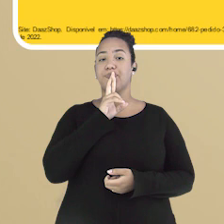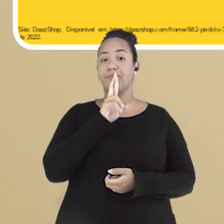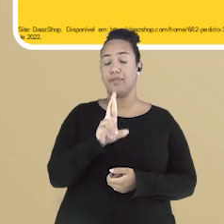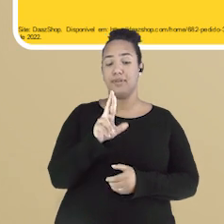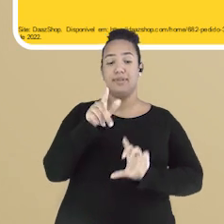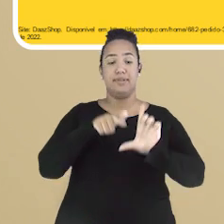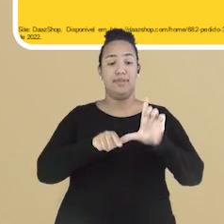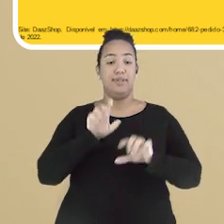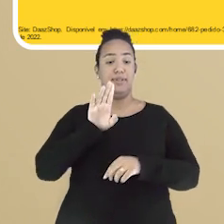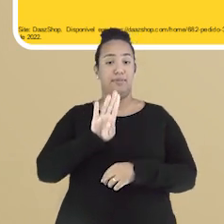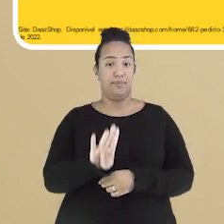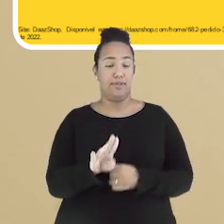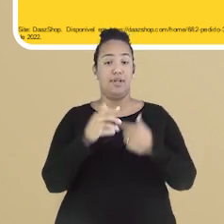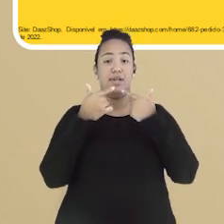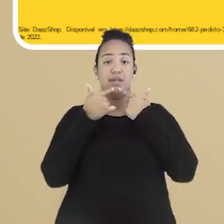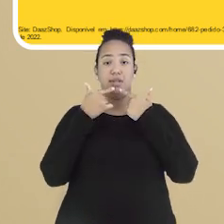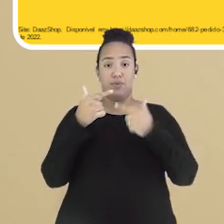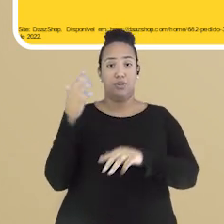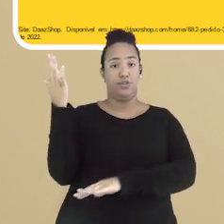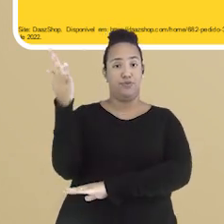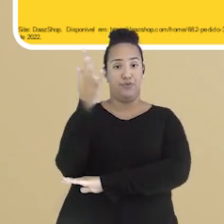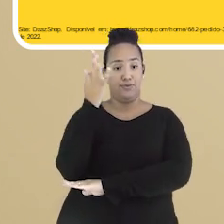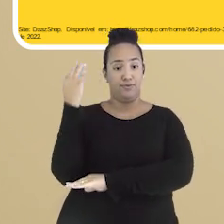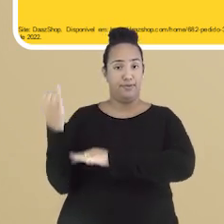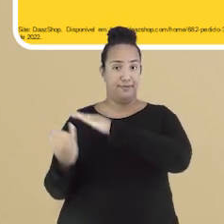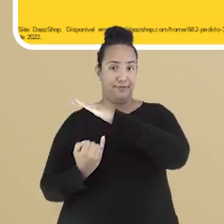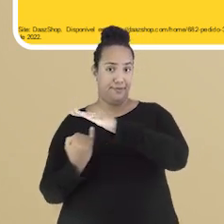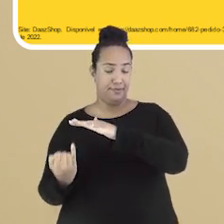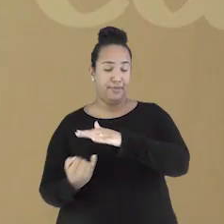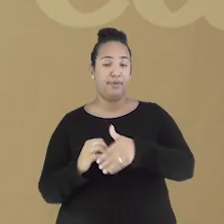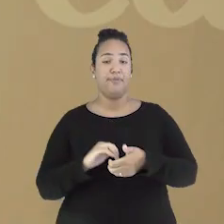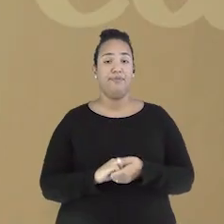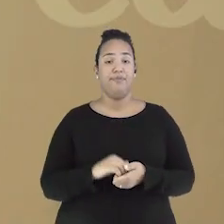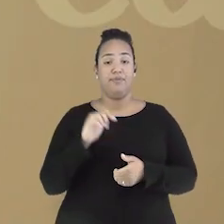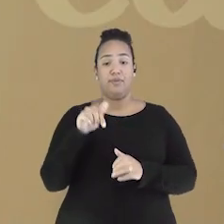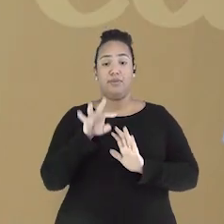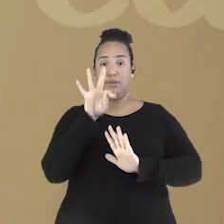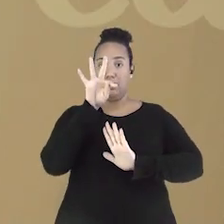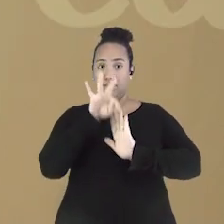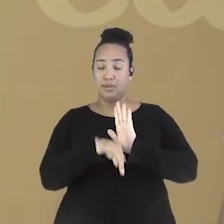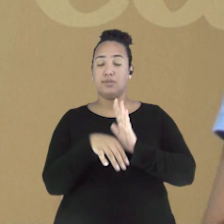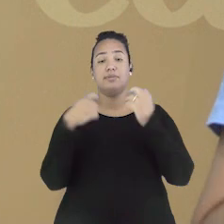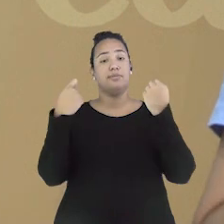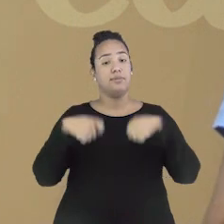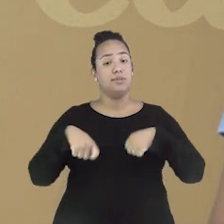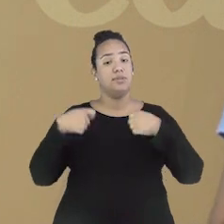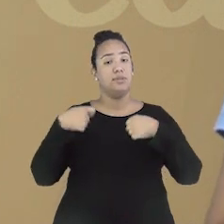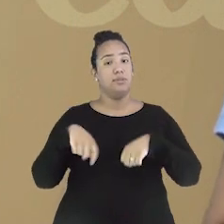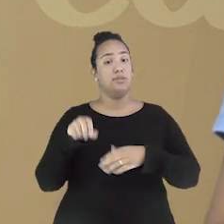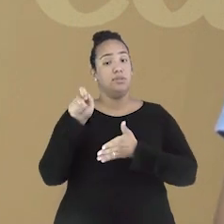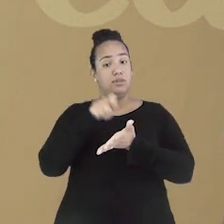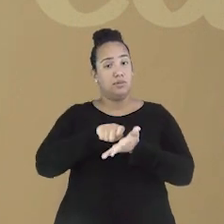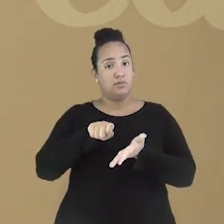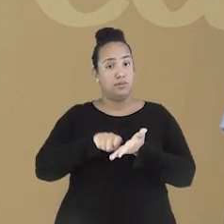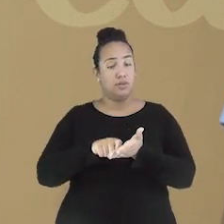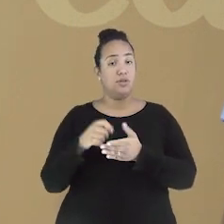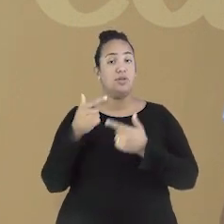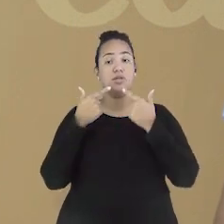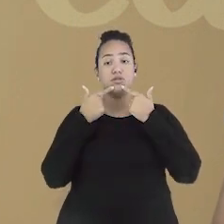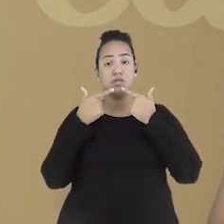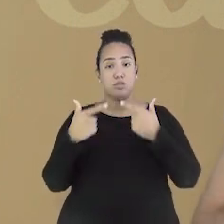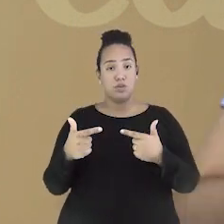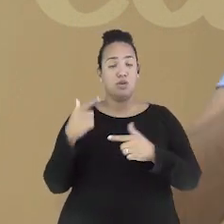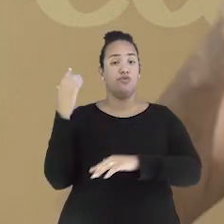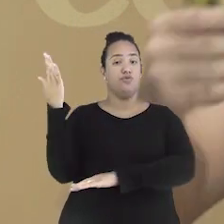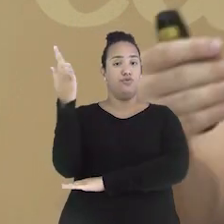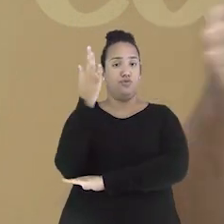Resposta da questão 2, letra B, uso da norma culta e coloquial. O editorial deve ser escrito apenas na norma culta, ou seja,